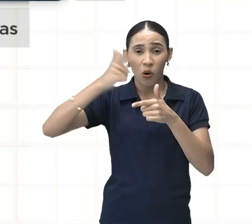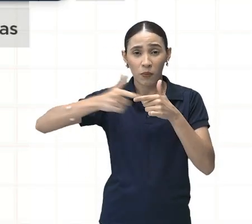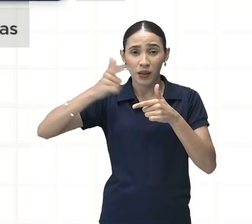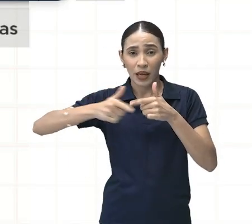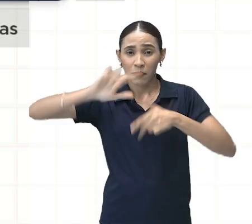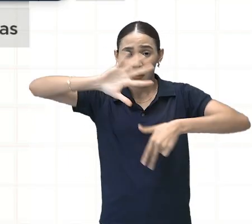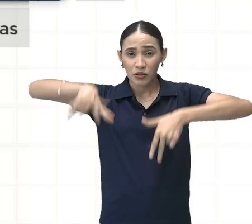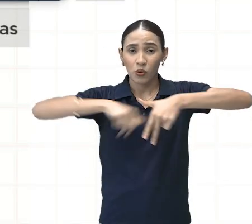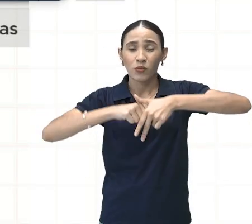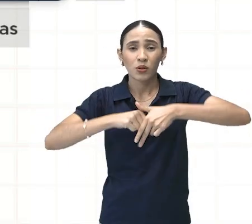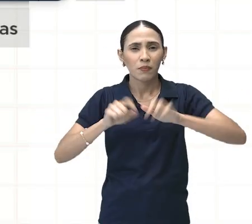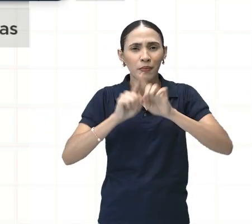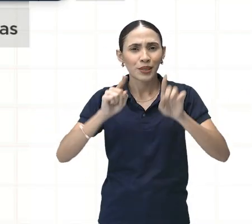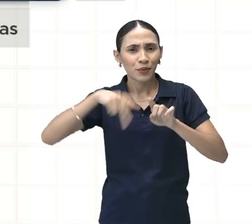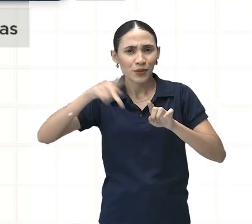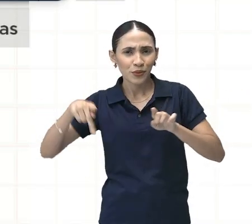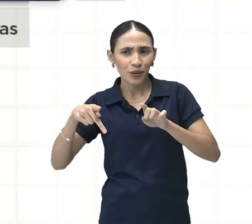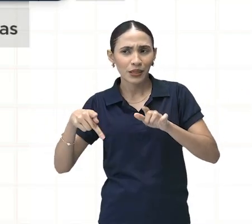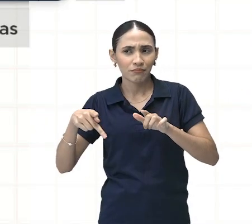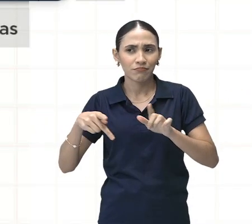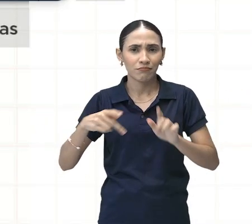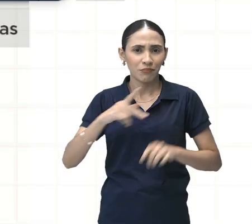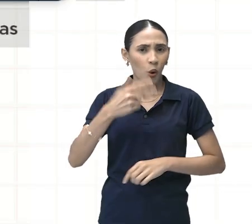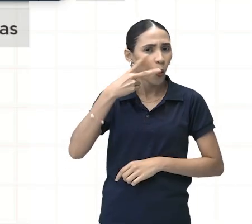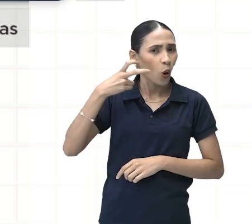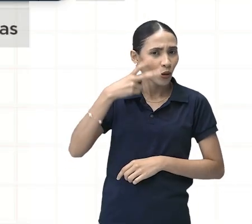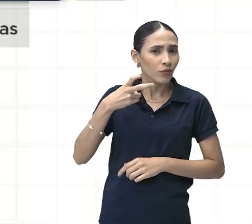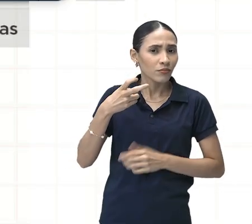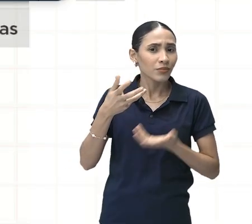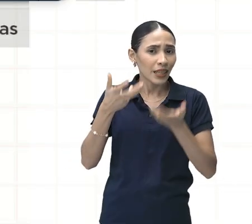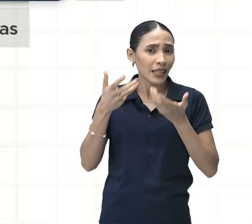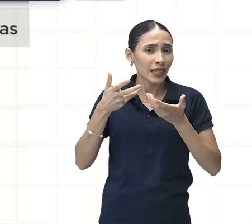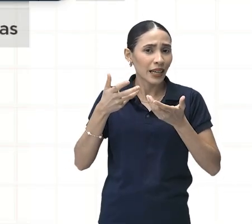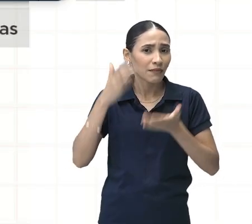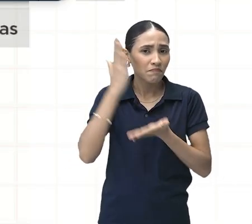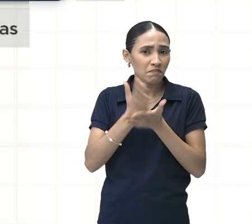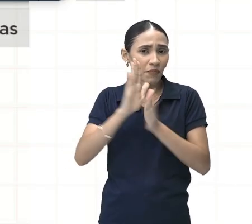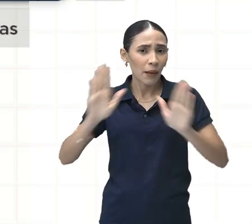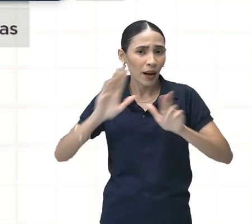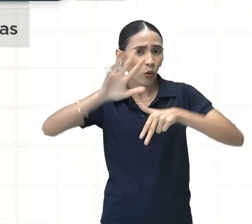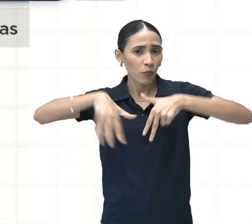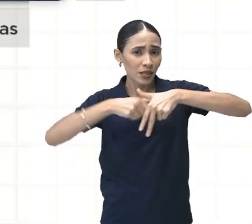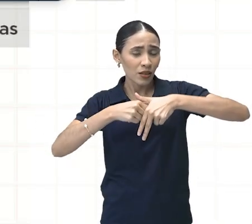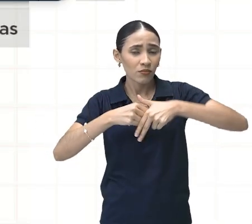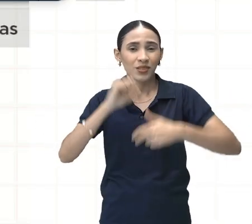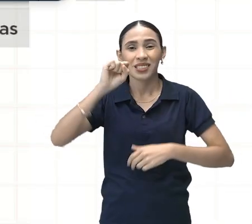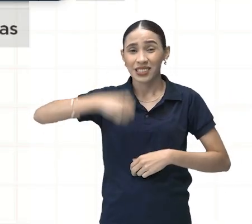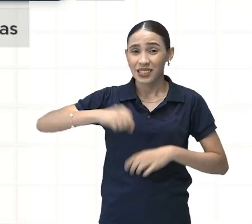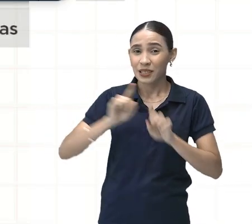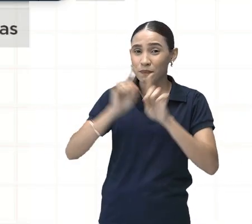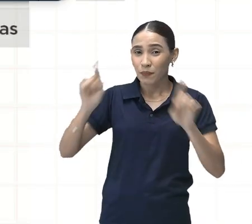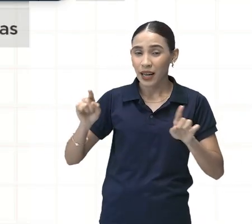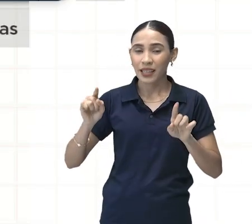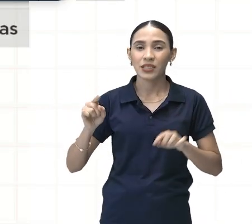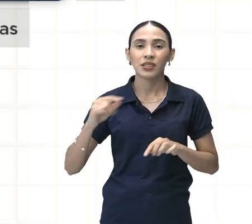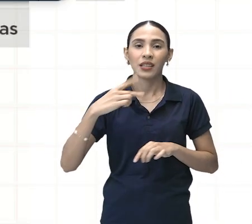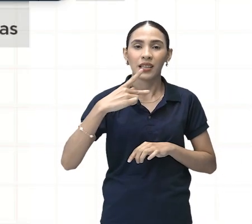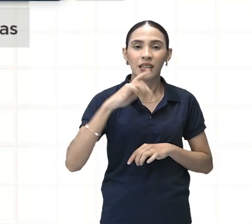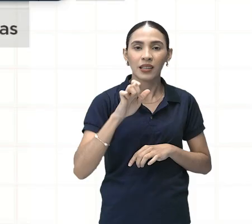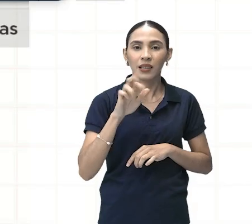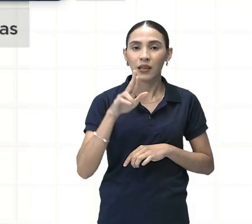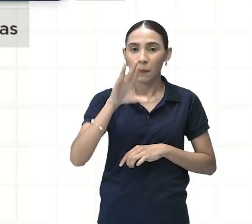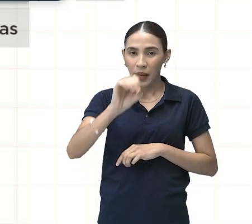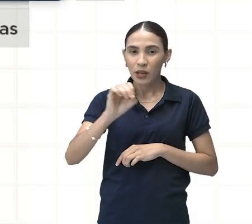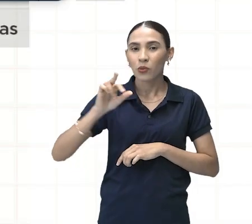de marajás, ele não pretendia ali acabar com a corrupção? Sim, só que Pedro Collor, que é irmão,